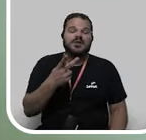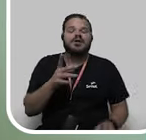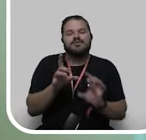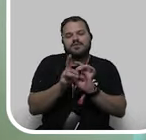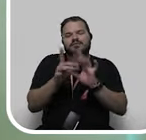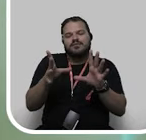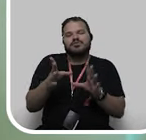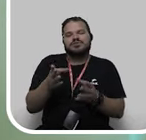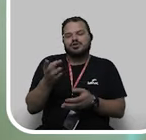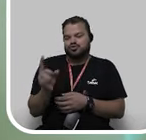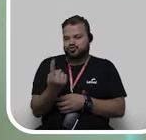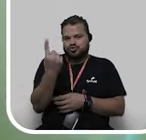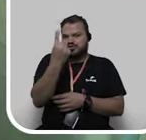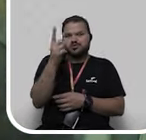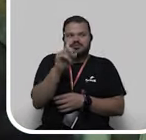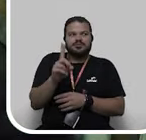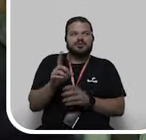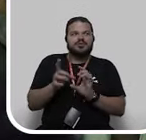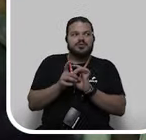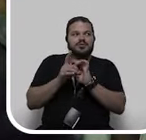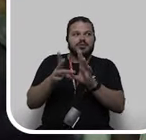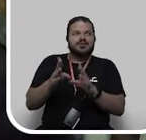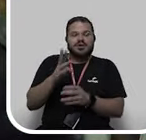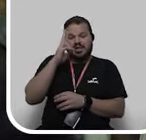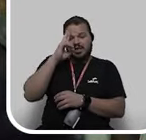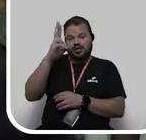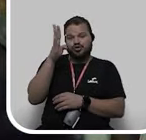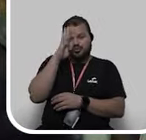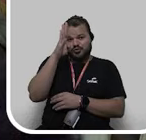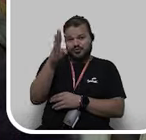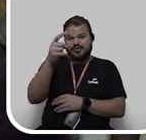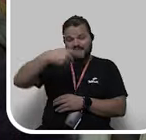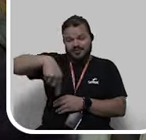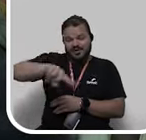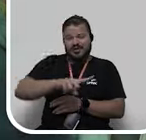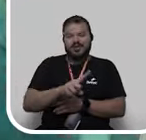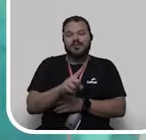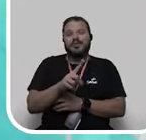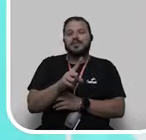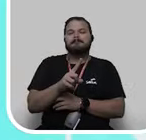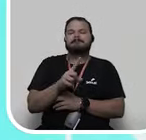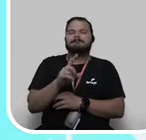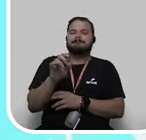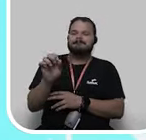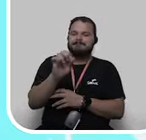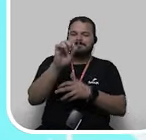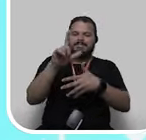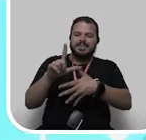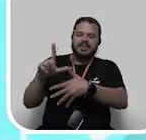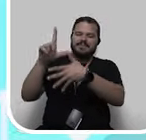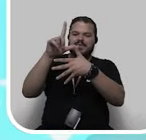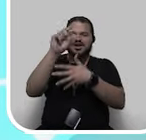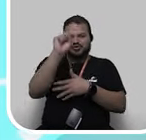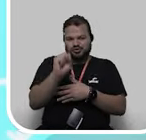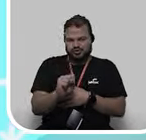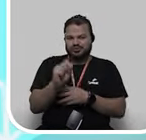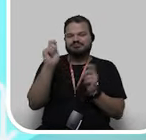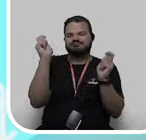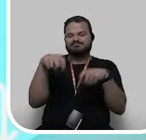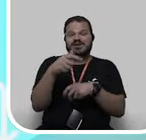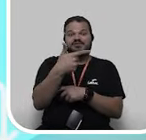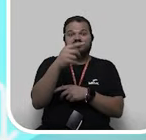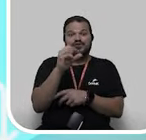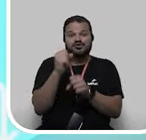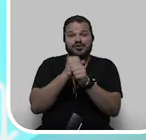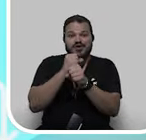próximo palestra começa com ele, que é responsável pela operação de CrowdStrike na América do Sul, tem mais de 20 anos de experiência na